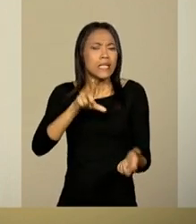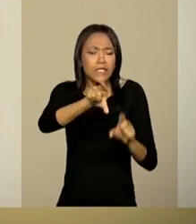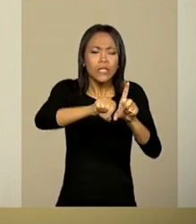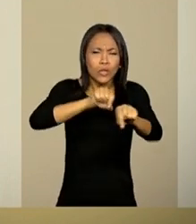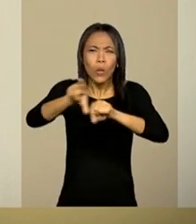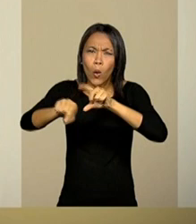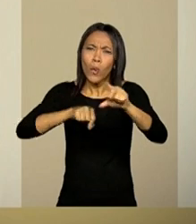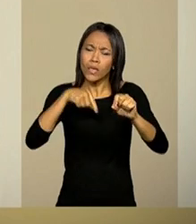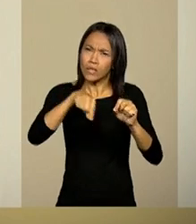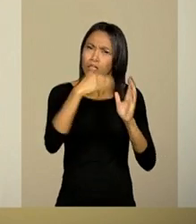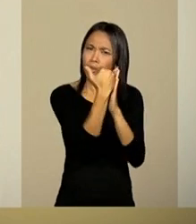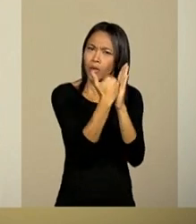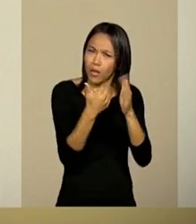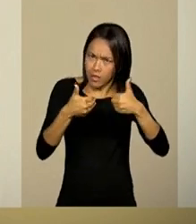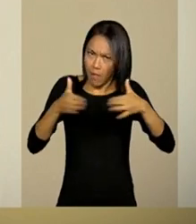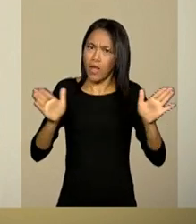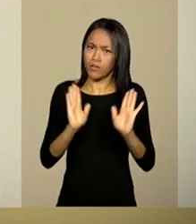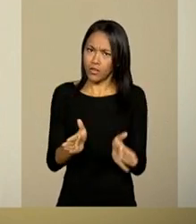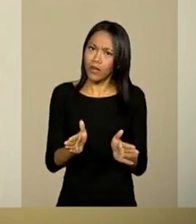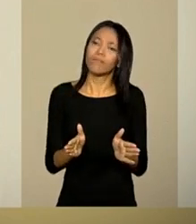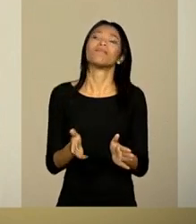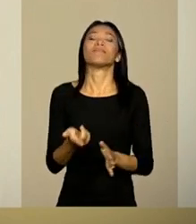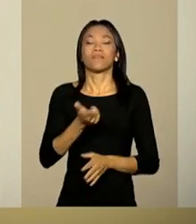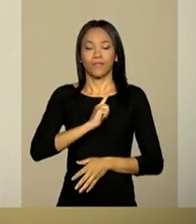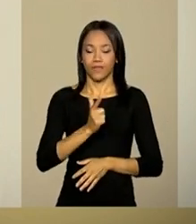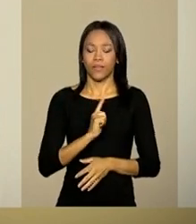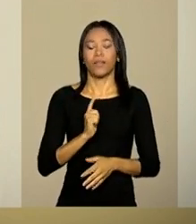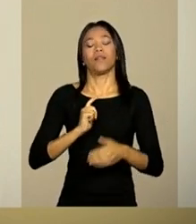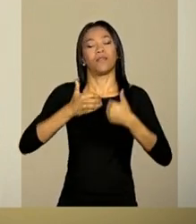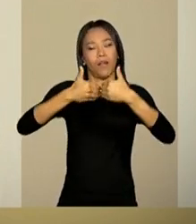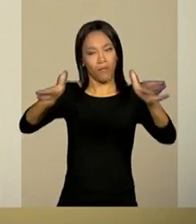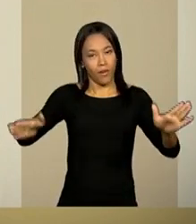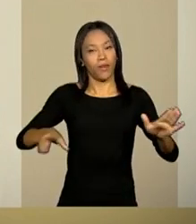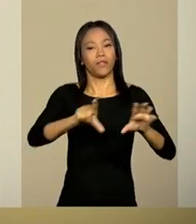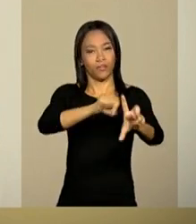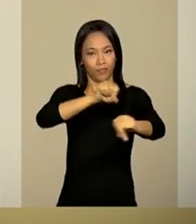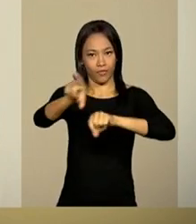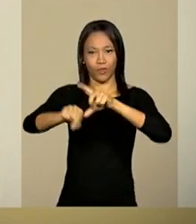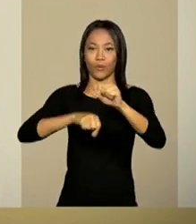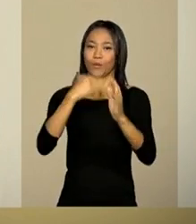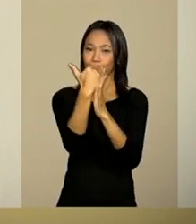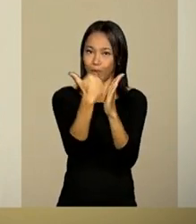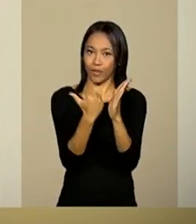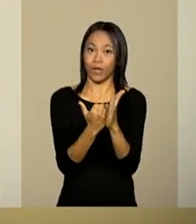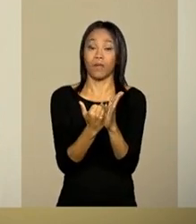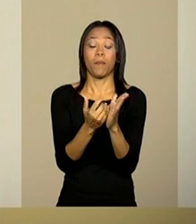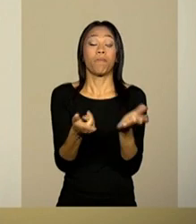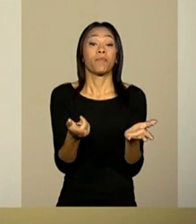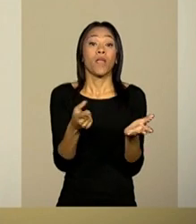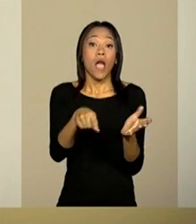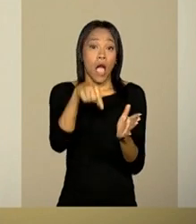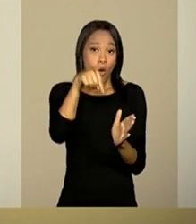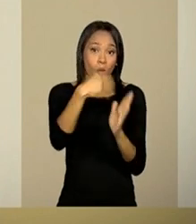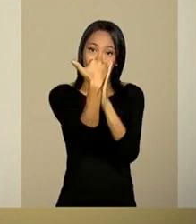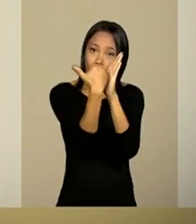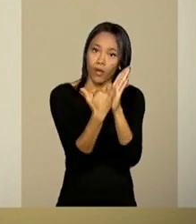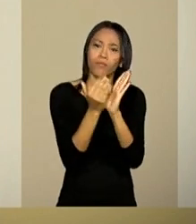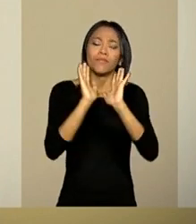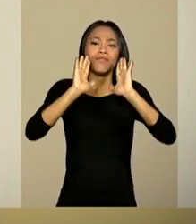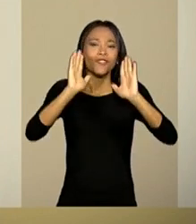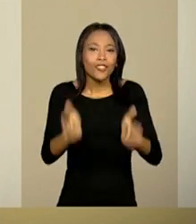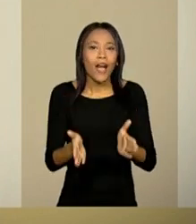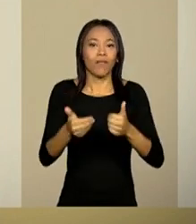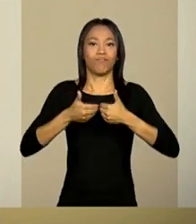do Ciência sem Fronteiras aberta presidenta tem seleção aberta sim Luciano o Ciência sem Fronteiras está como a